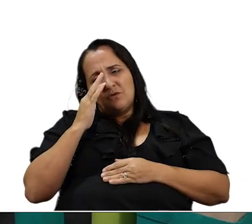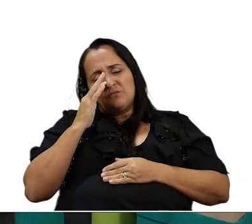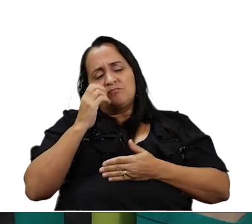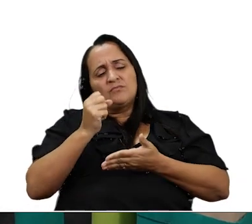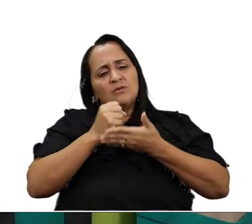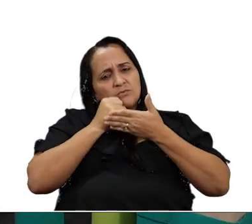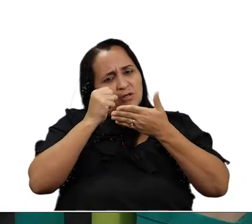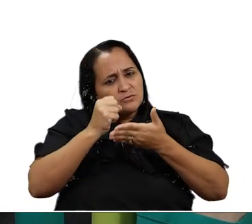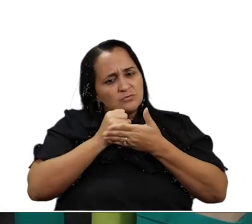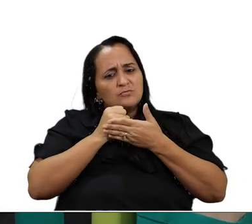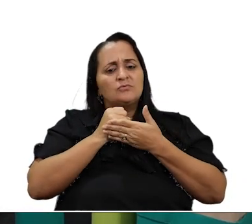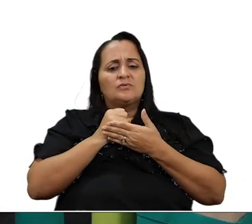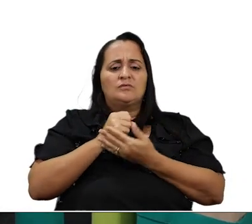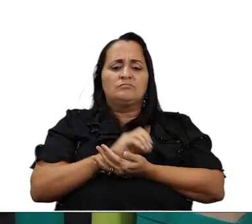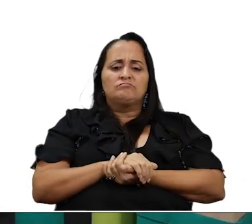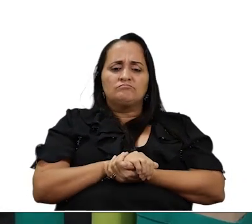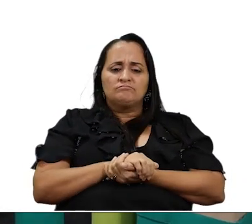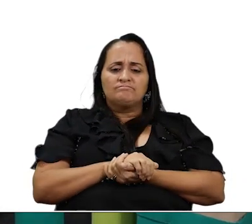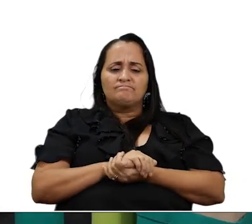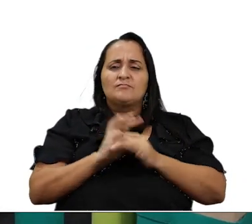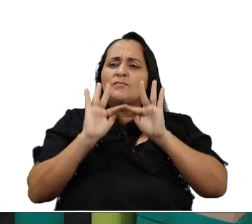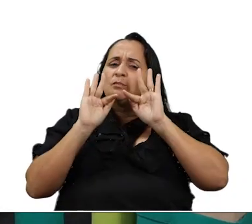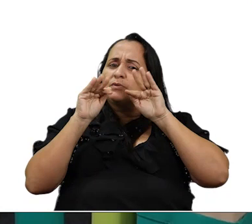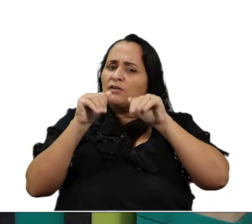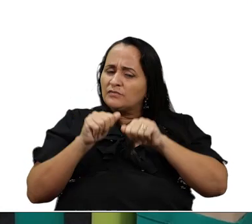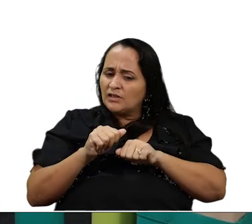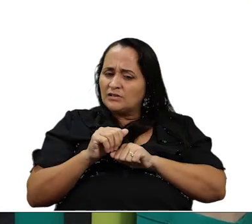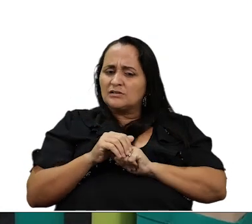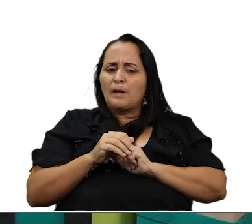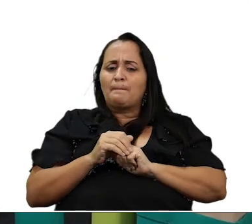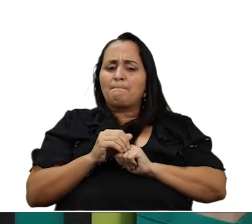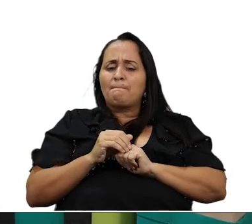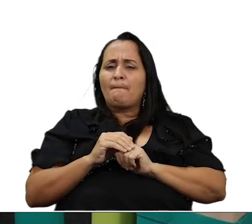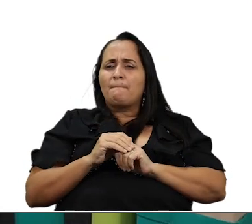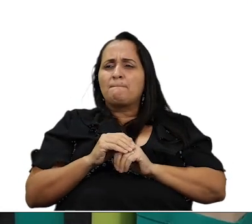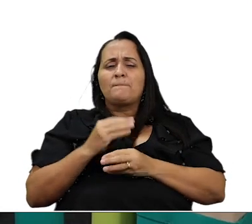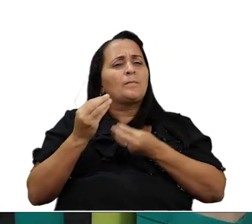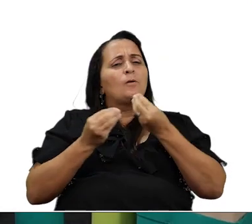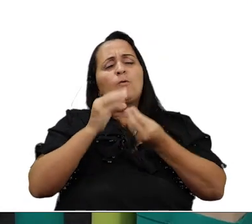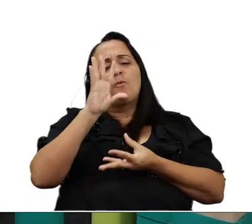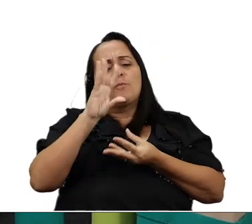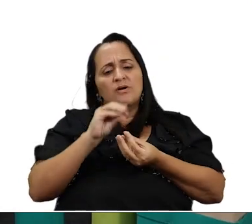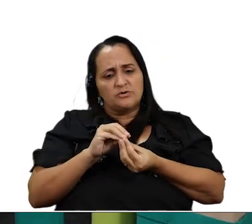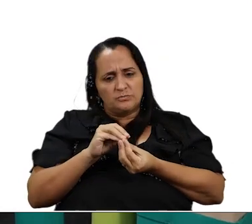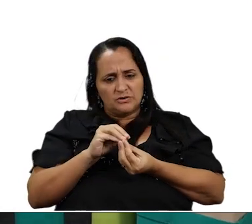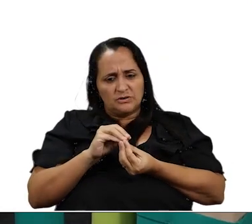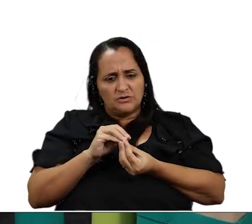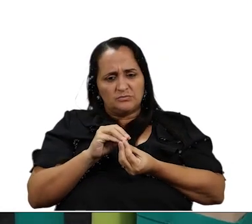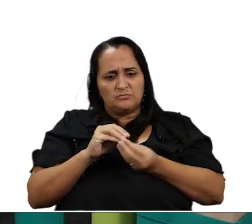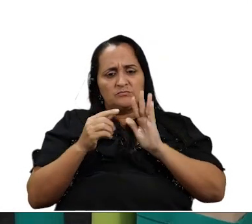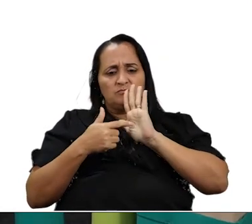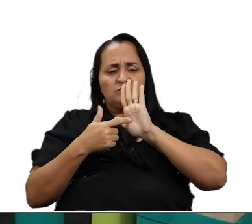na compreensão do todo. Para finalizar, como seria o resumo desse texto? Apresento